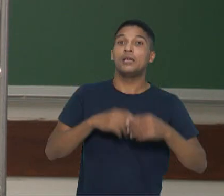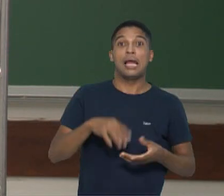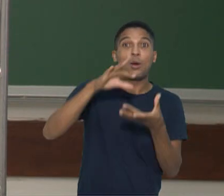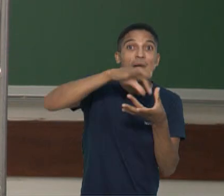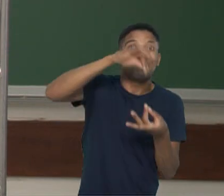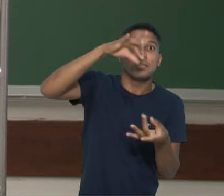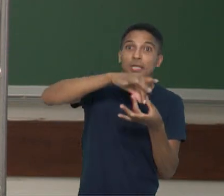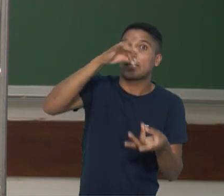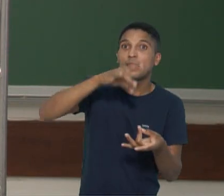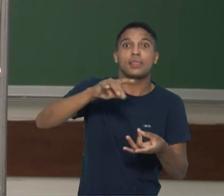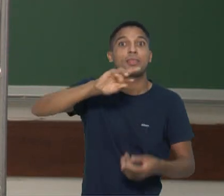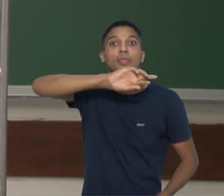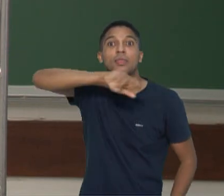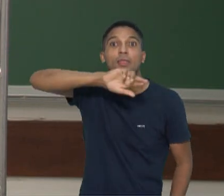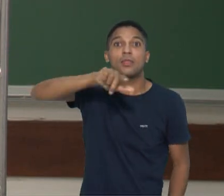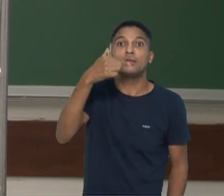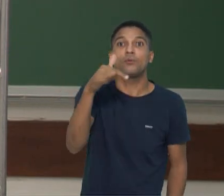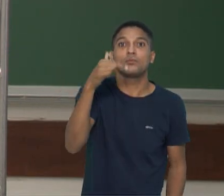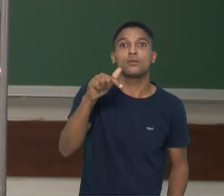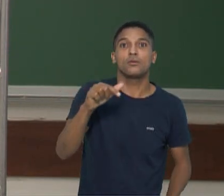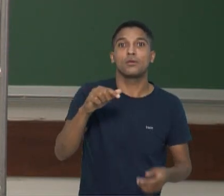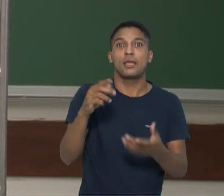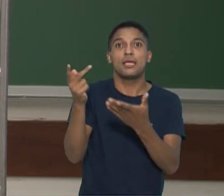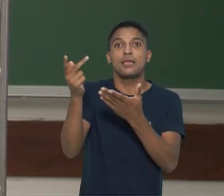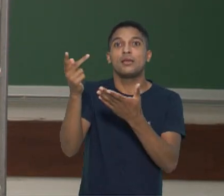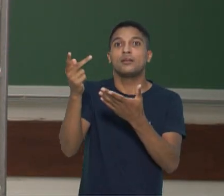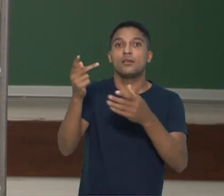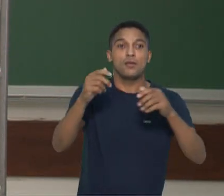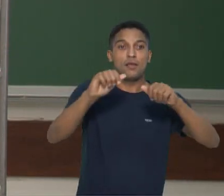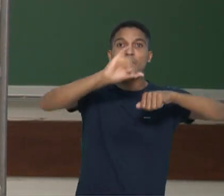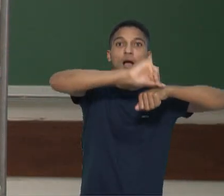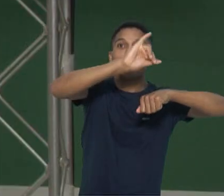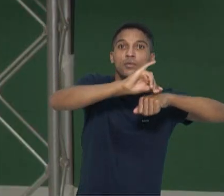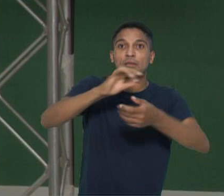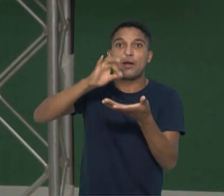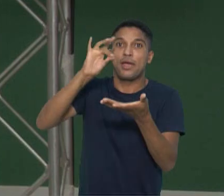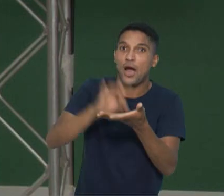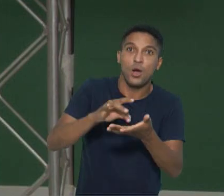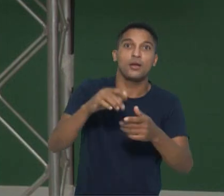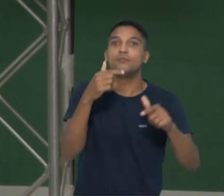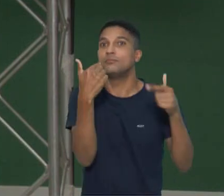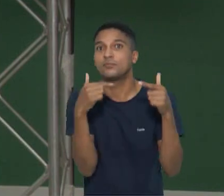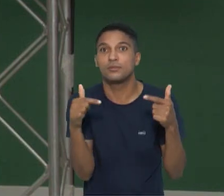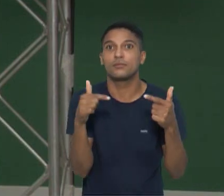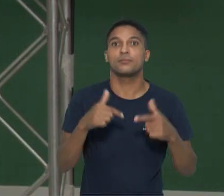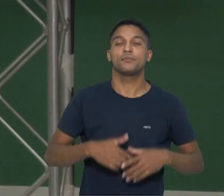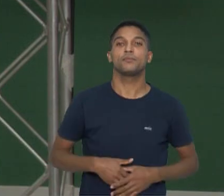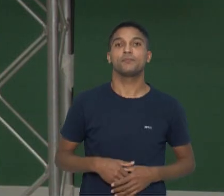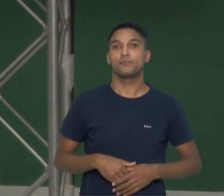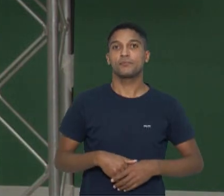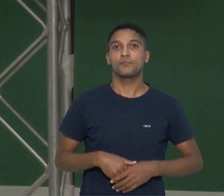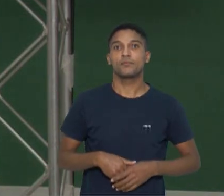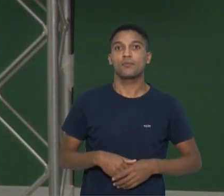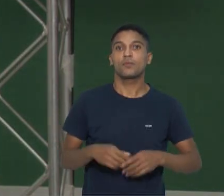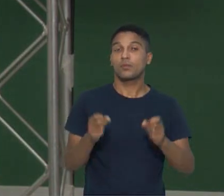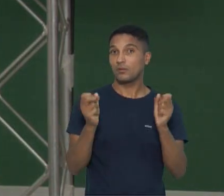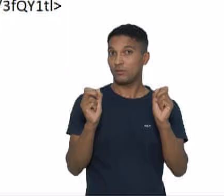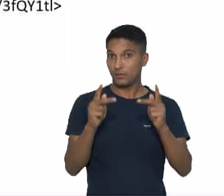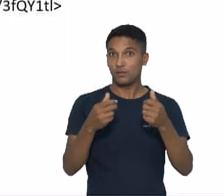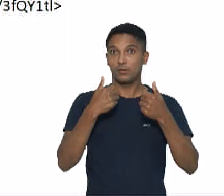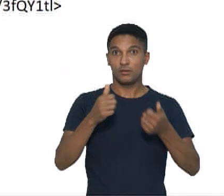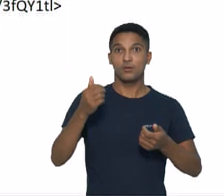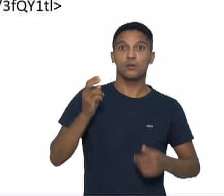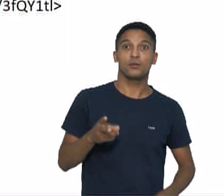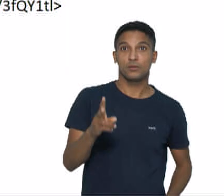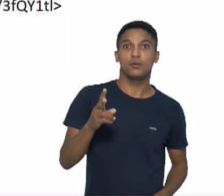ok? Lembraram disso? Tranquilo, então. Vamos seguir em frente aqui e vamos ver... que